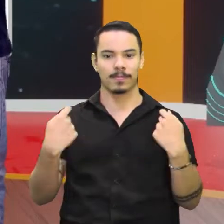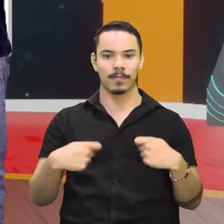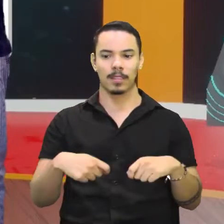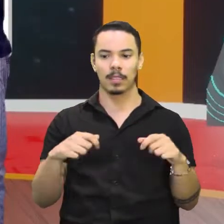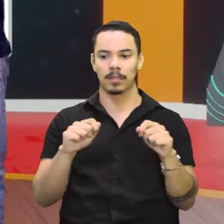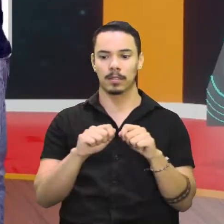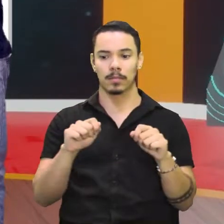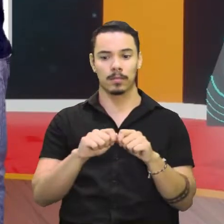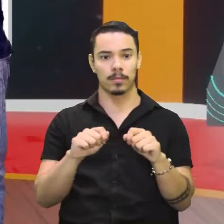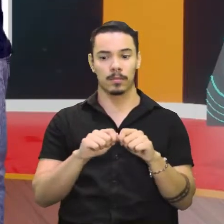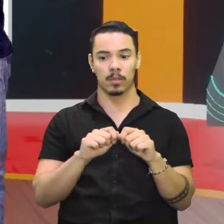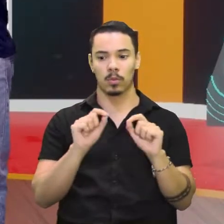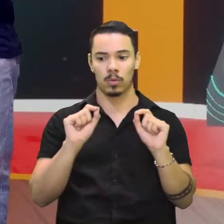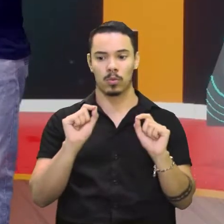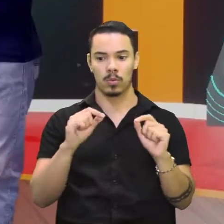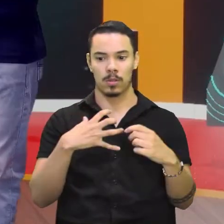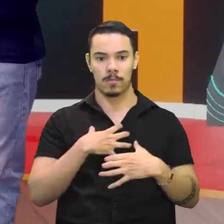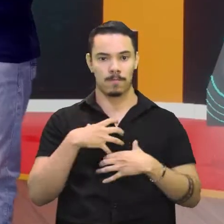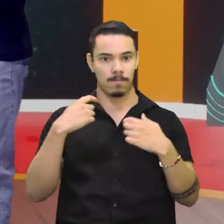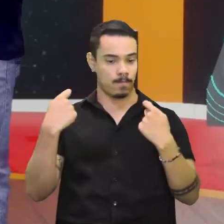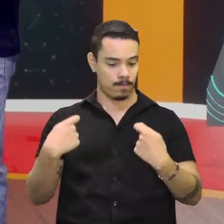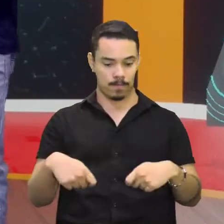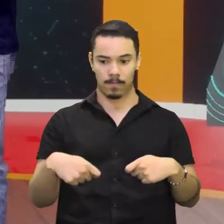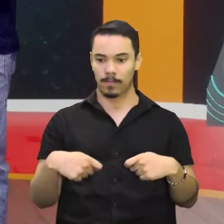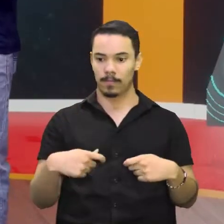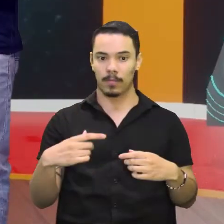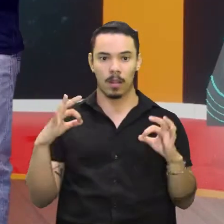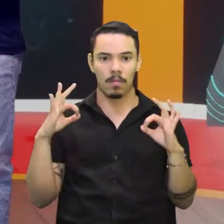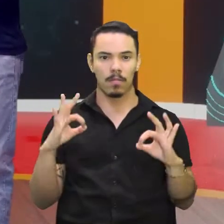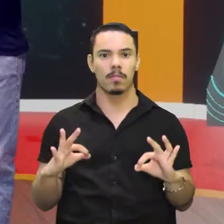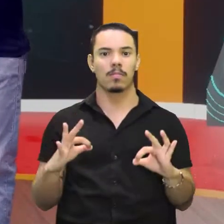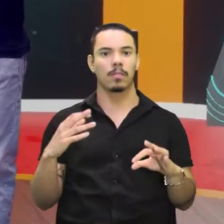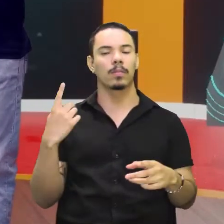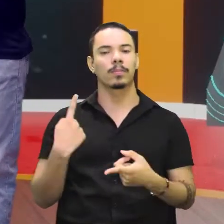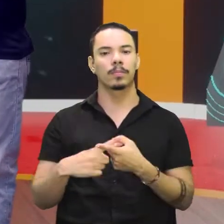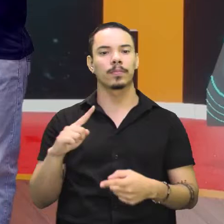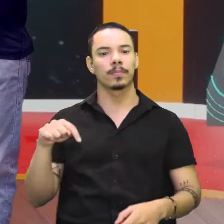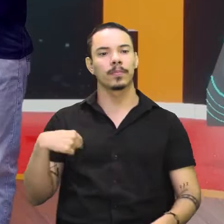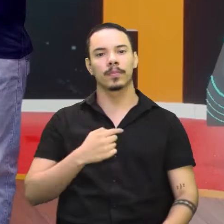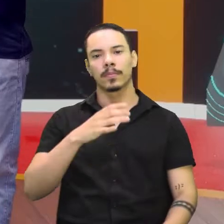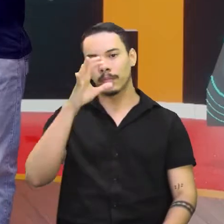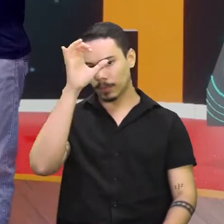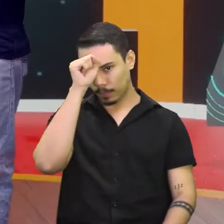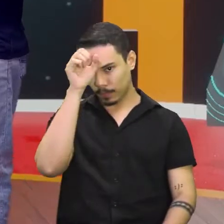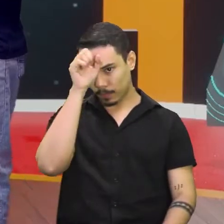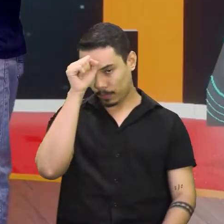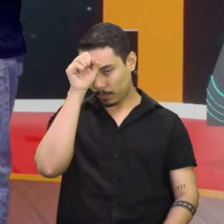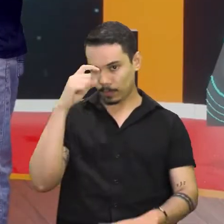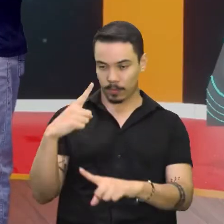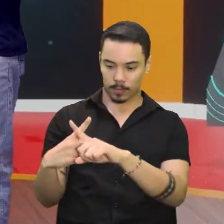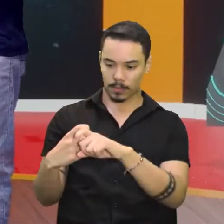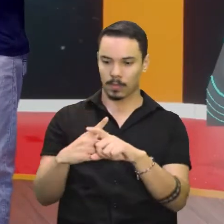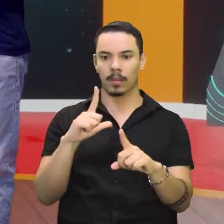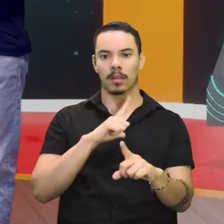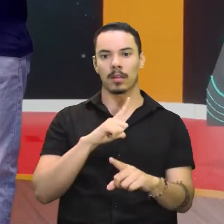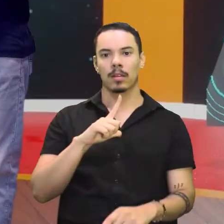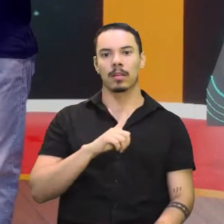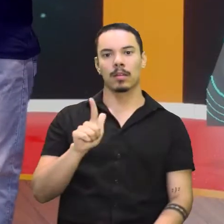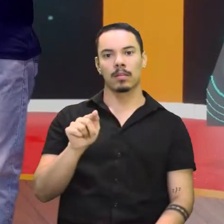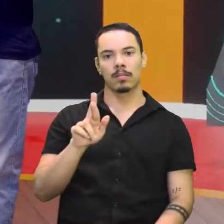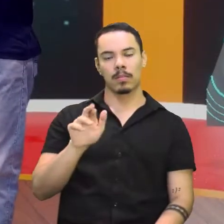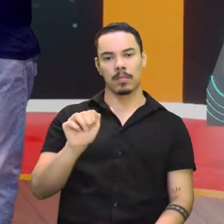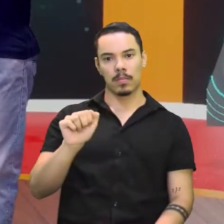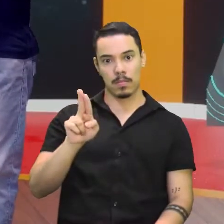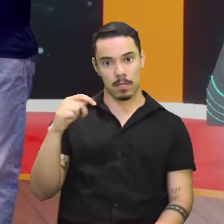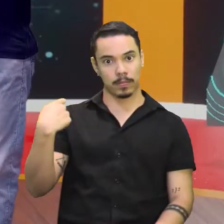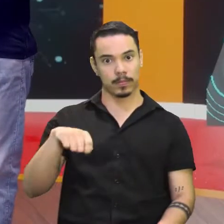de maneira precisa. Porque nós já aprendemos que o polinômio ele tem grau. Então, para ser igual, tem que estar no mesmo